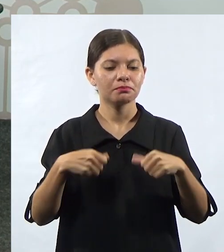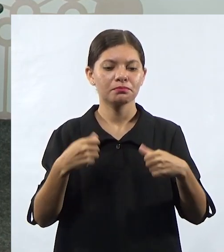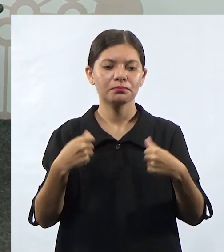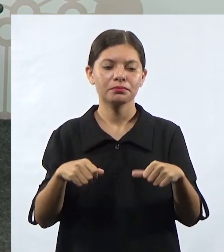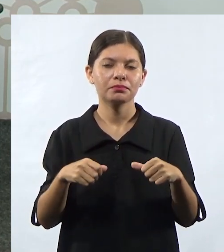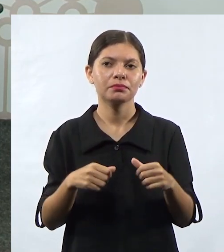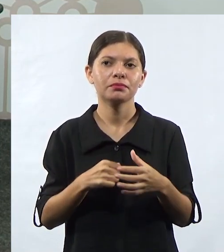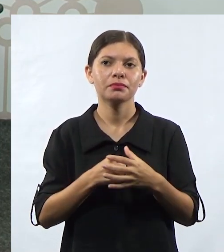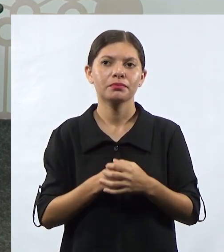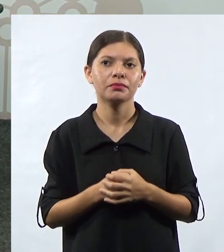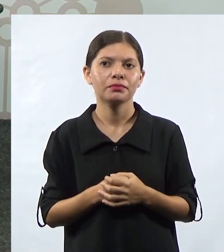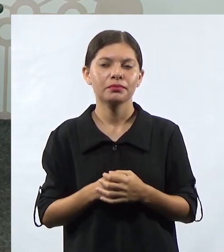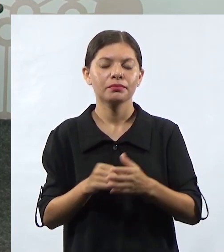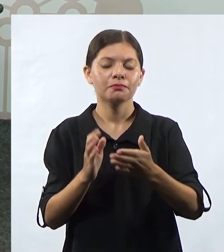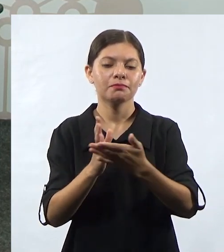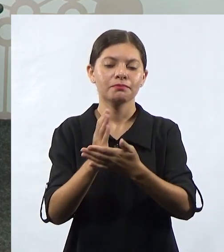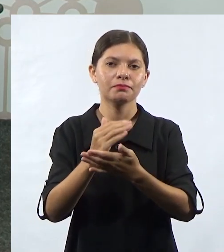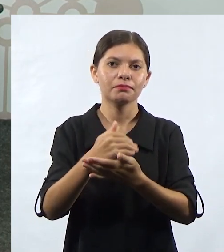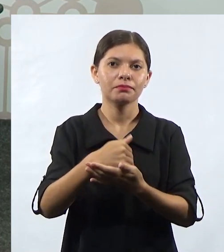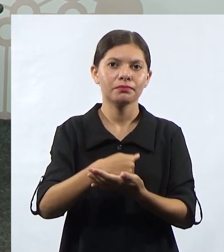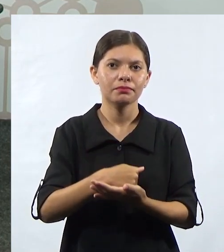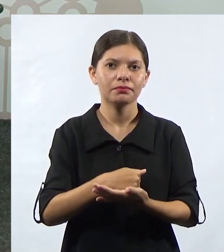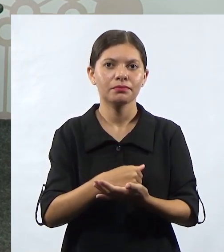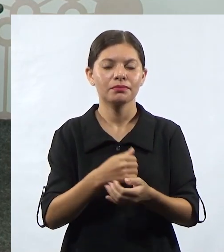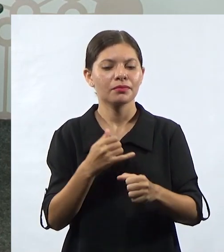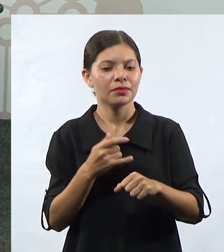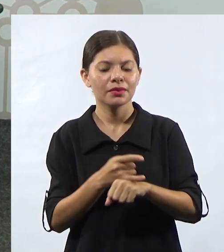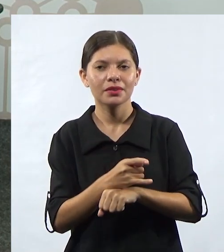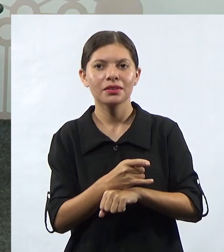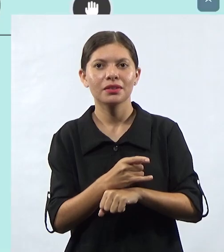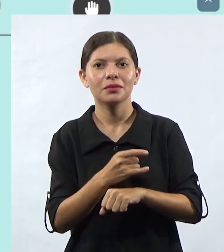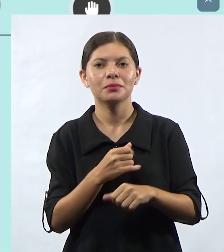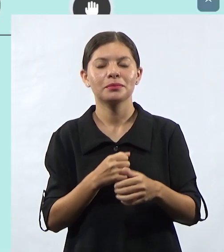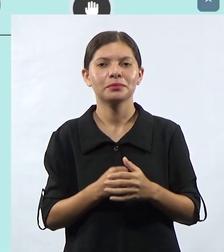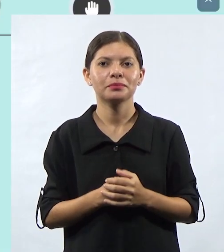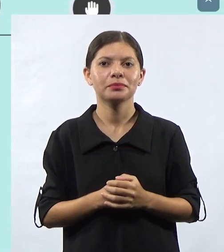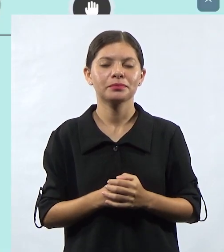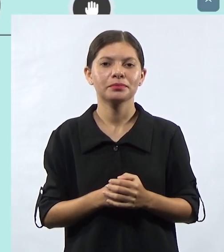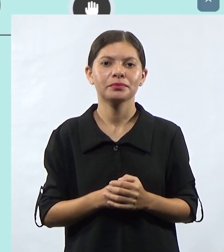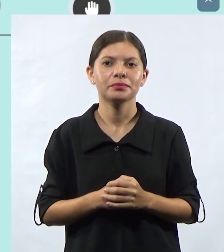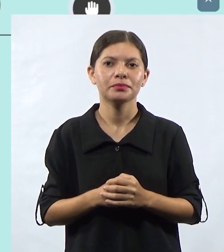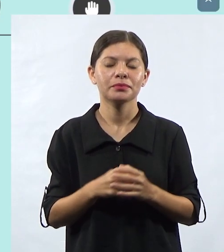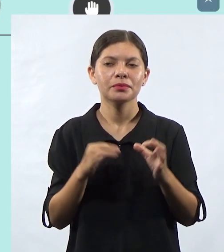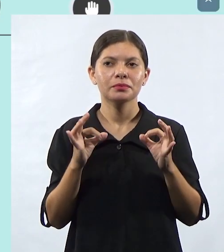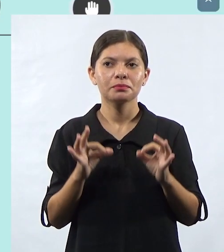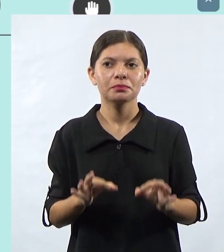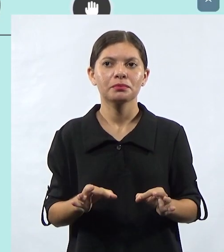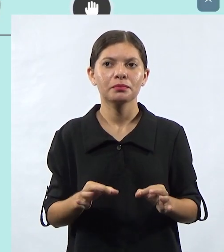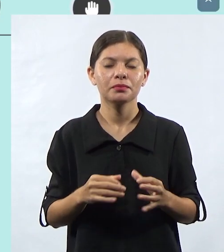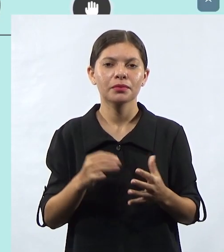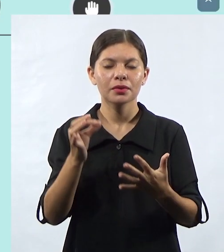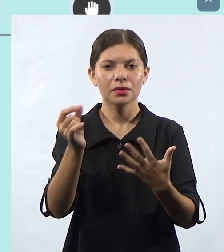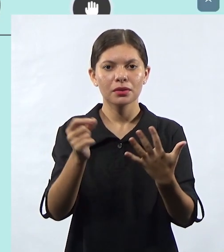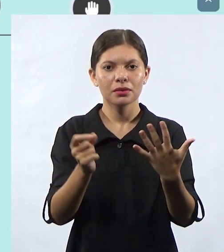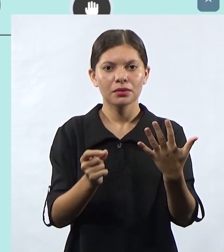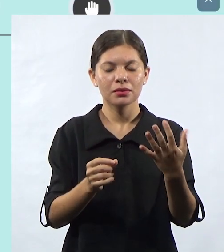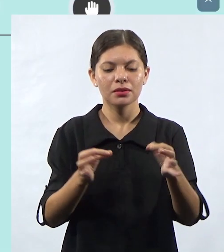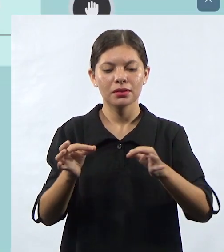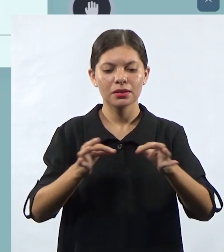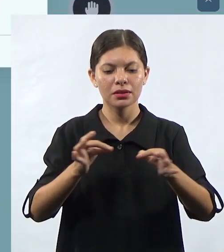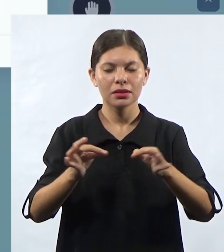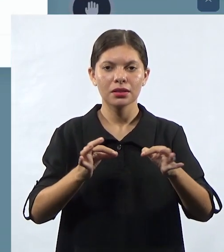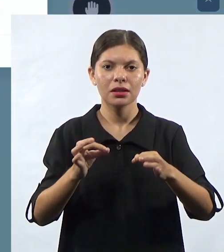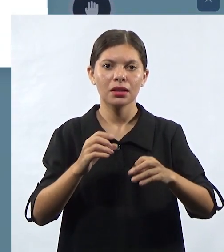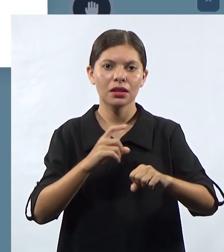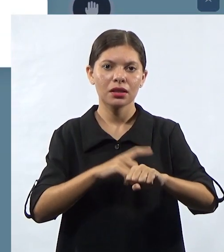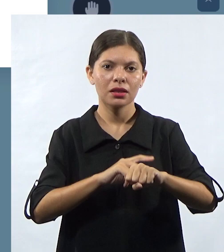entregar e depois coletar. Enquete no WhatsApp, acabou. Enquete, exatamente. Outro elemento para planejar a discussão é o tempo que a gente acabou